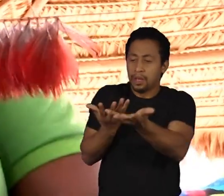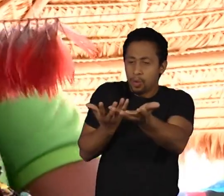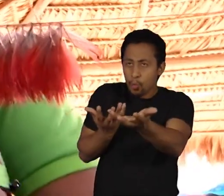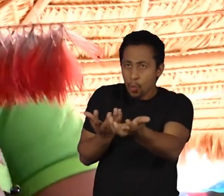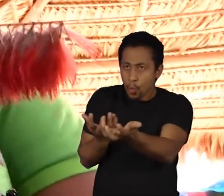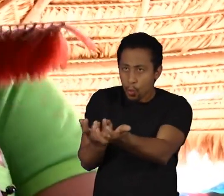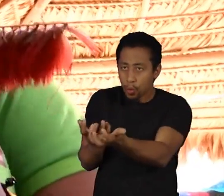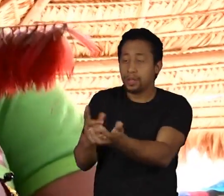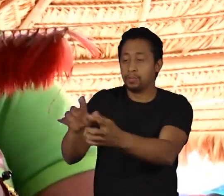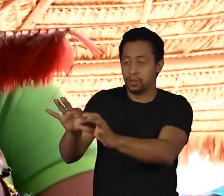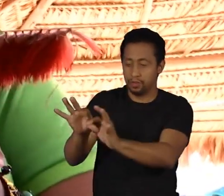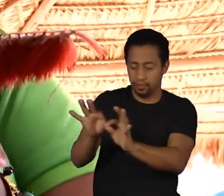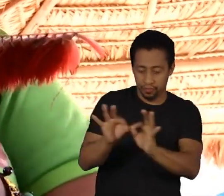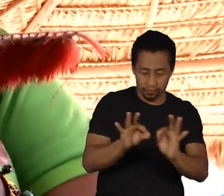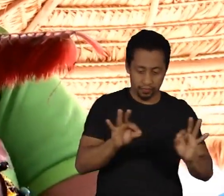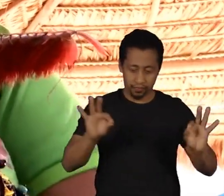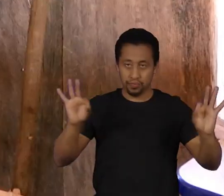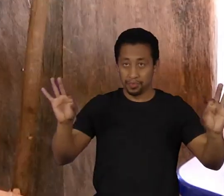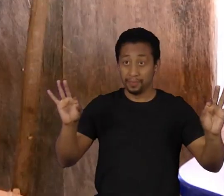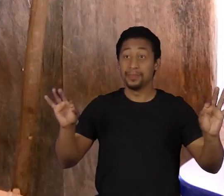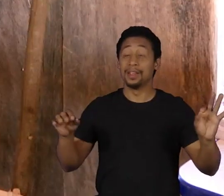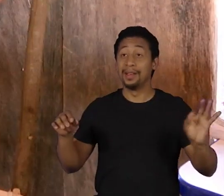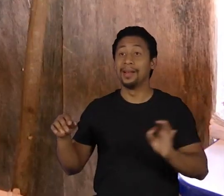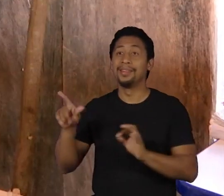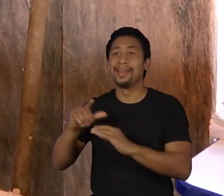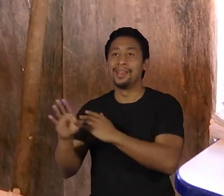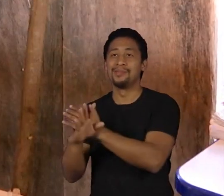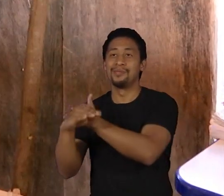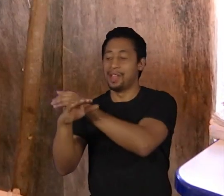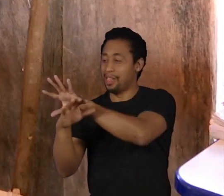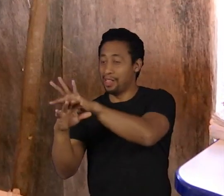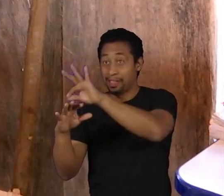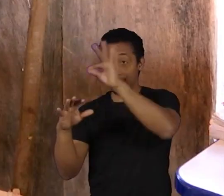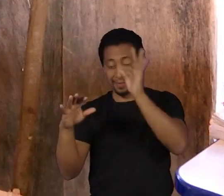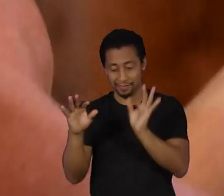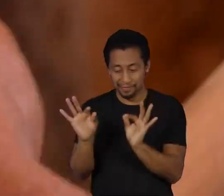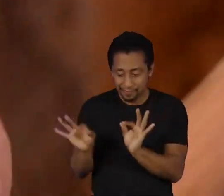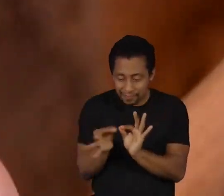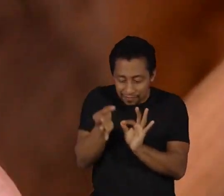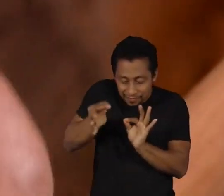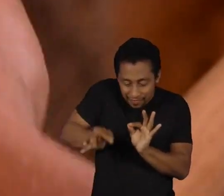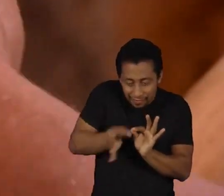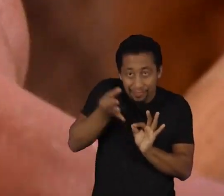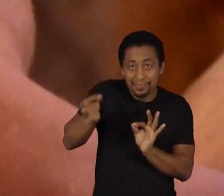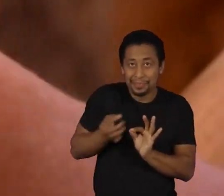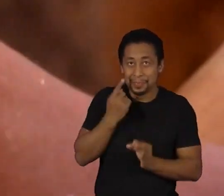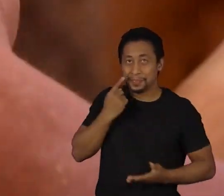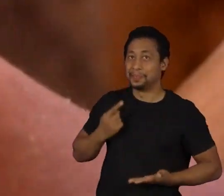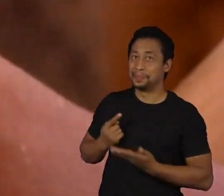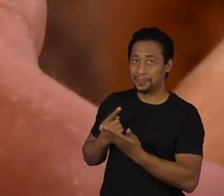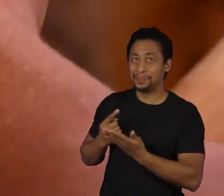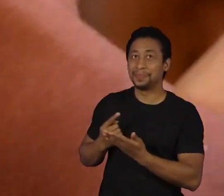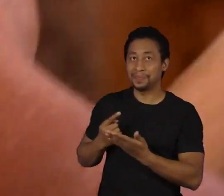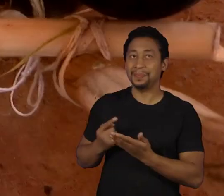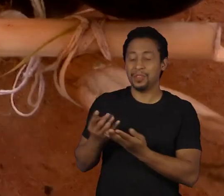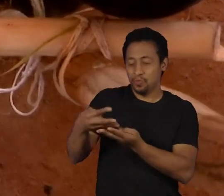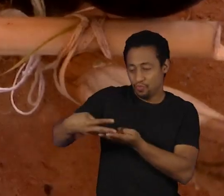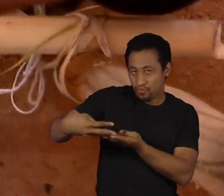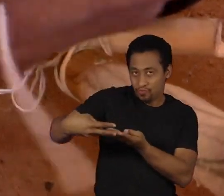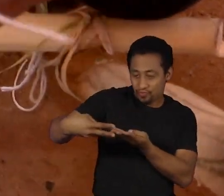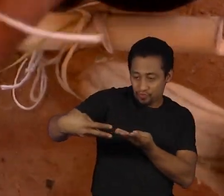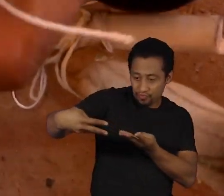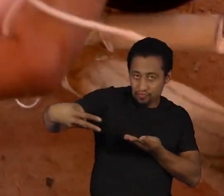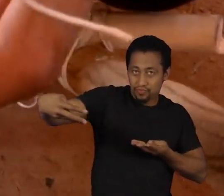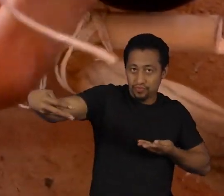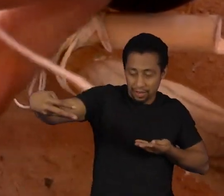as penas nas mãos de Valdirene. No tiara improvisado, Quintirã exercita a tecelagem. O